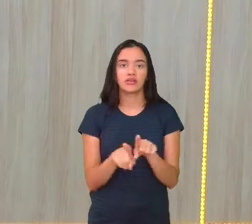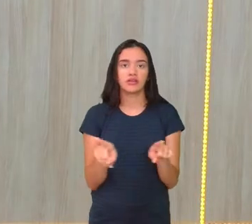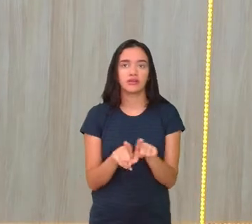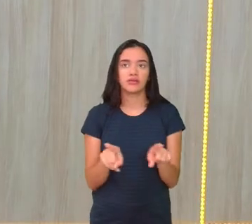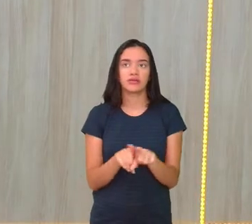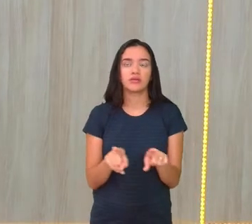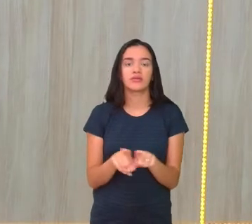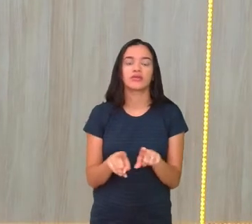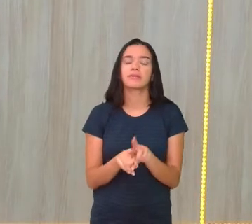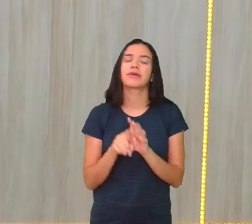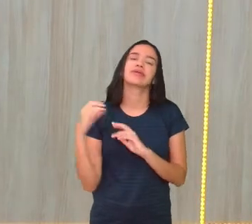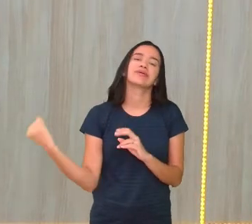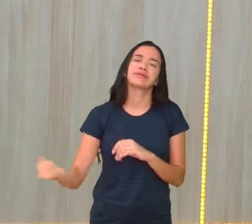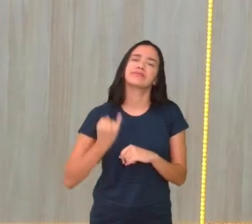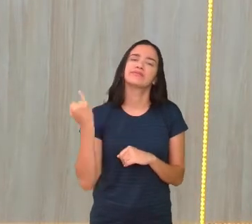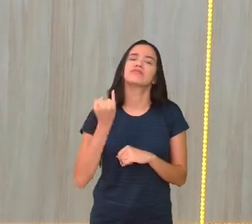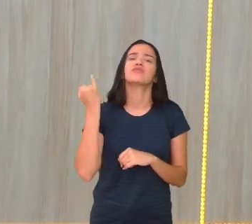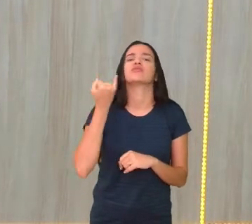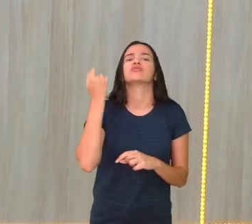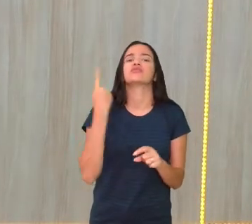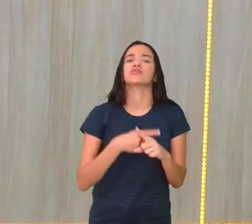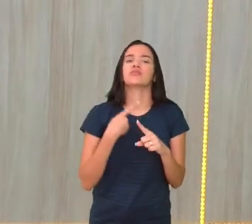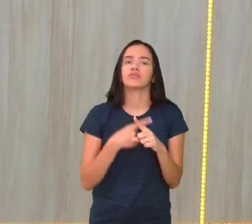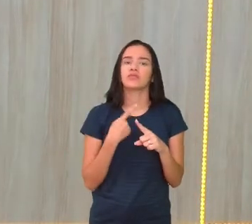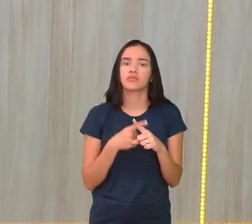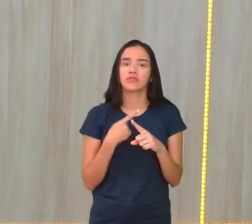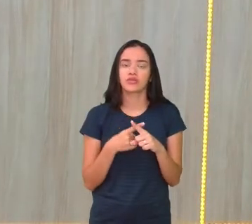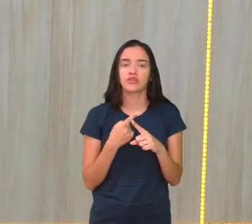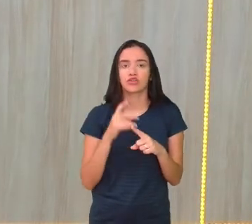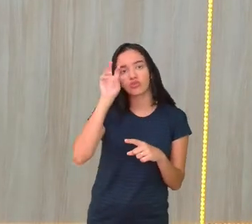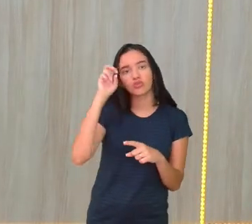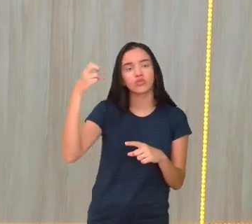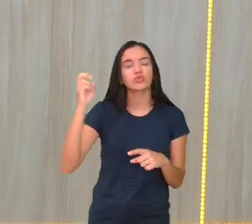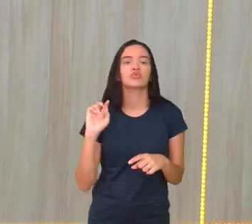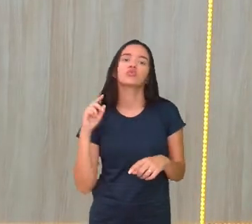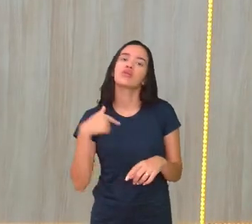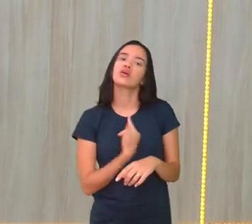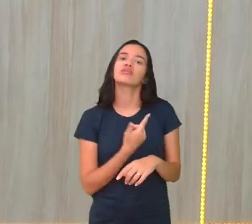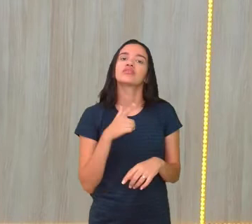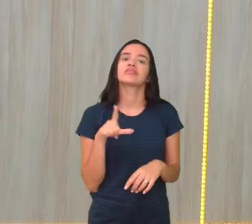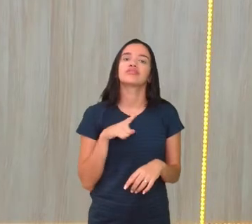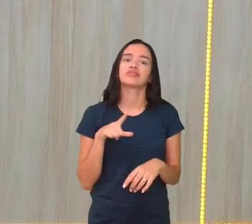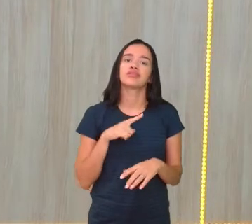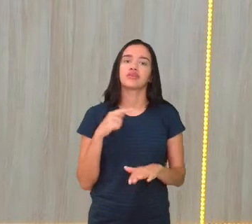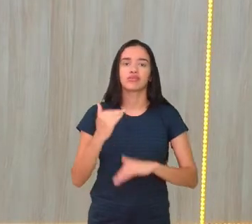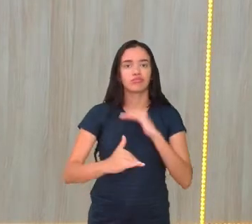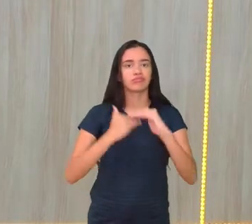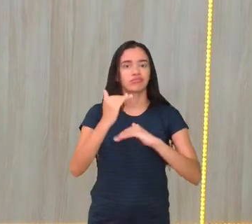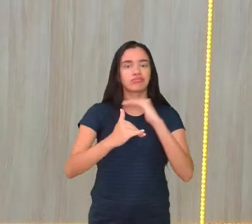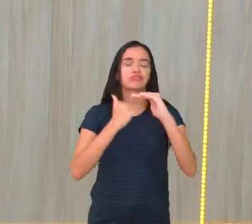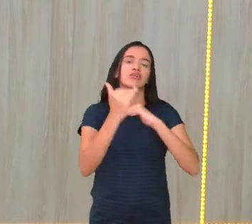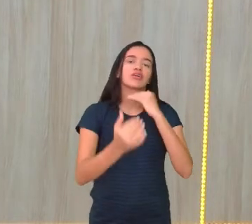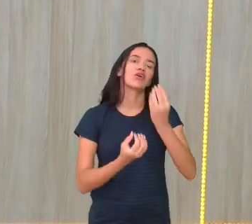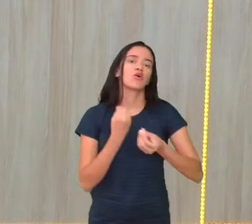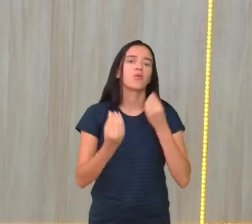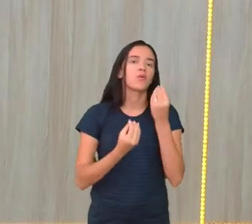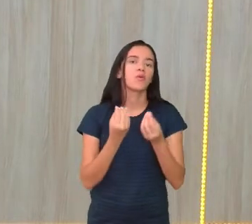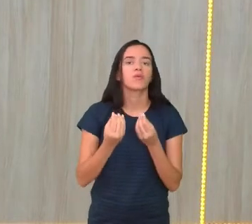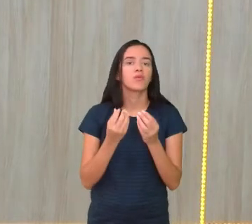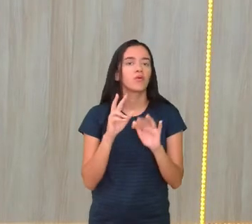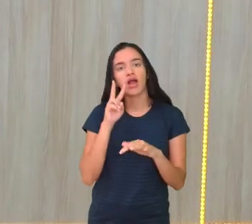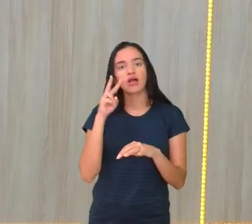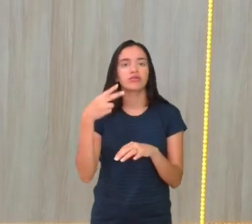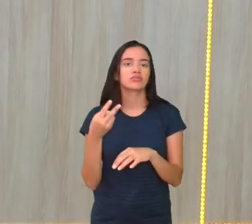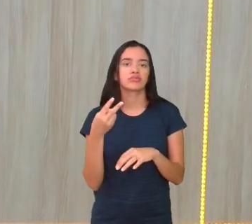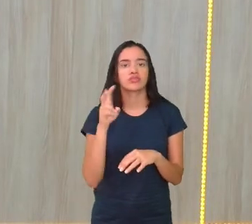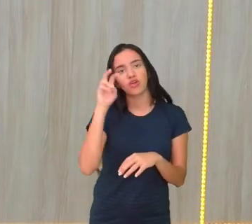questão importante, né? Porque com o renascimento cultural a gente tem um avanço a posteriori, né? Como uma consequência do